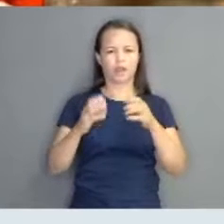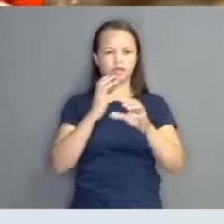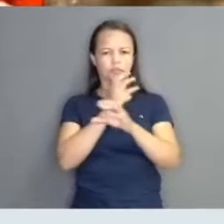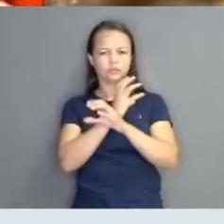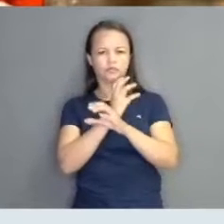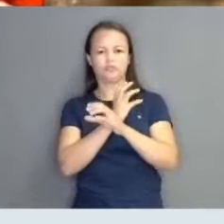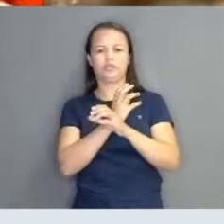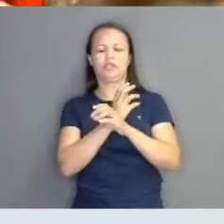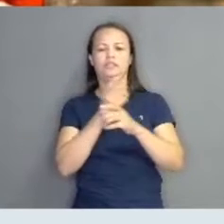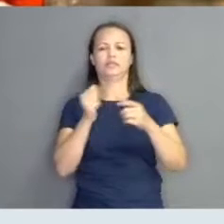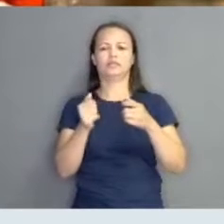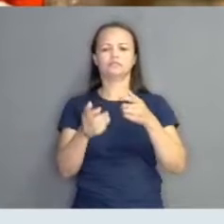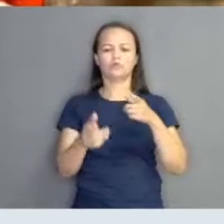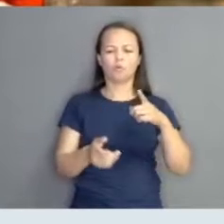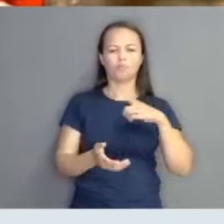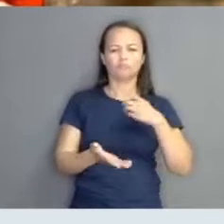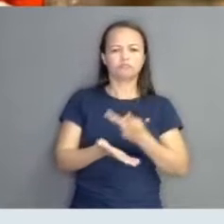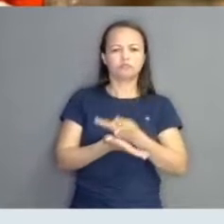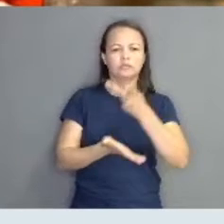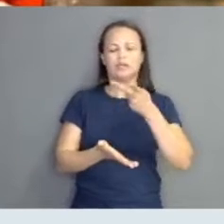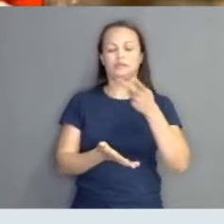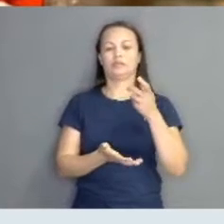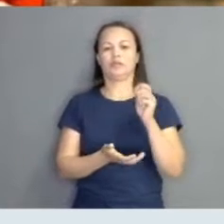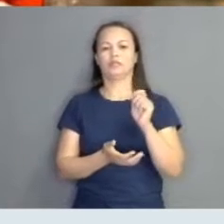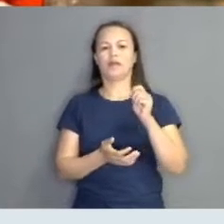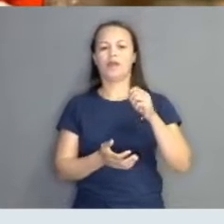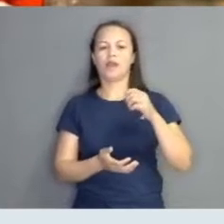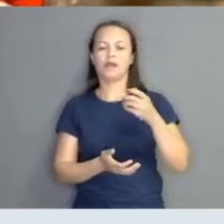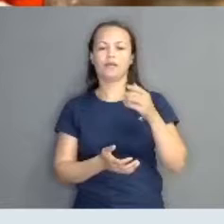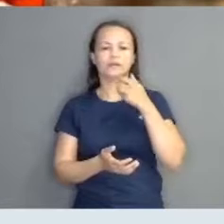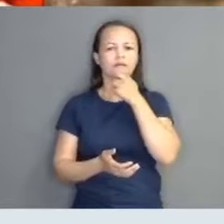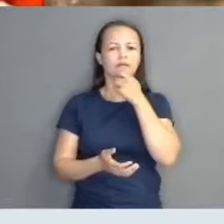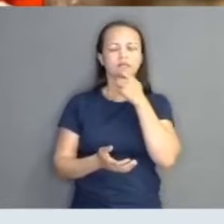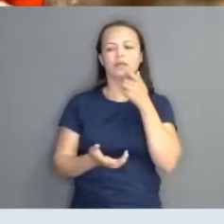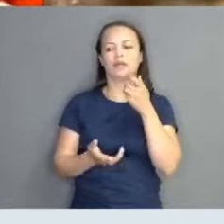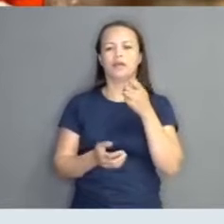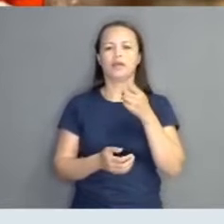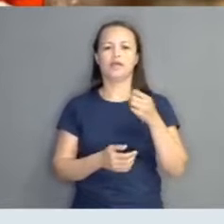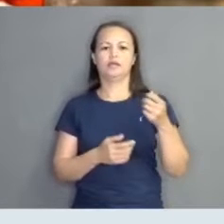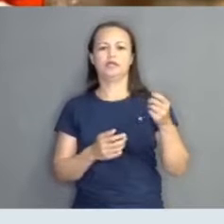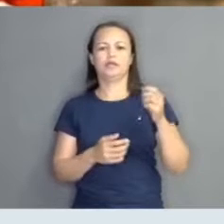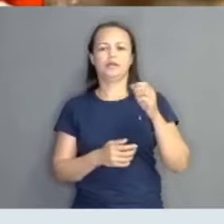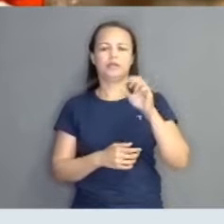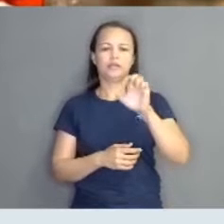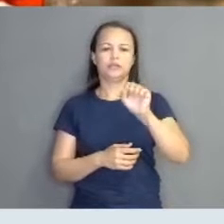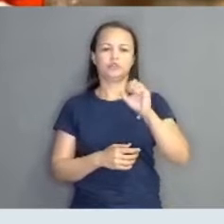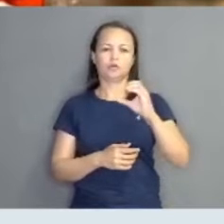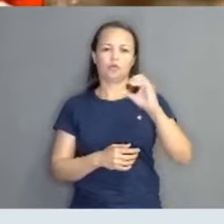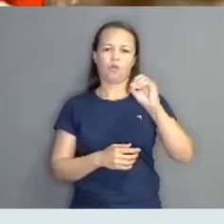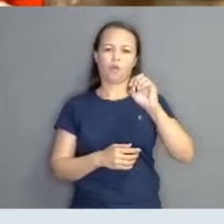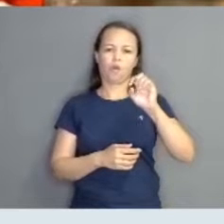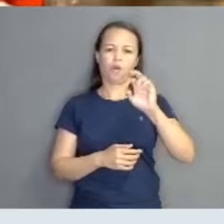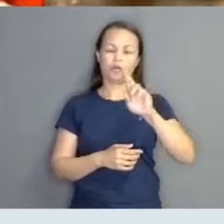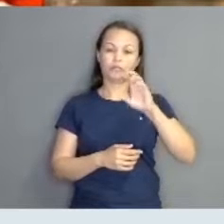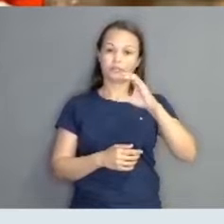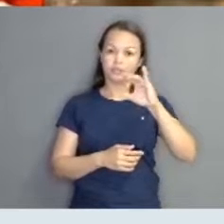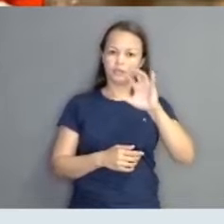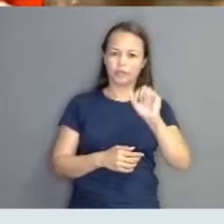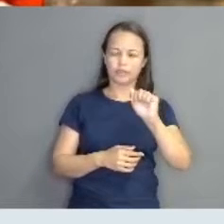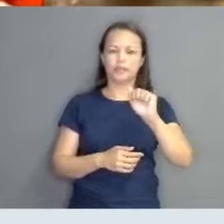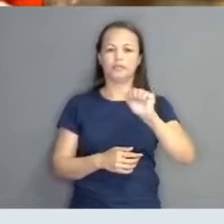que ocorreram na Inglaterra, Escócia e Irlanda entre 1640 e